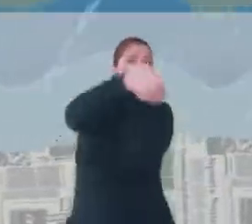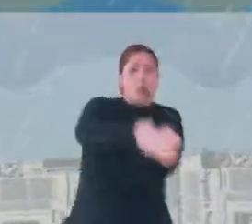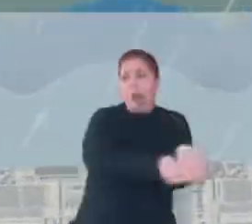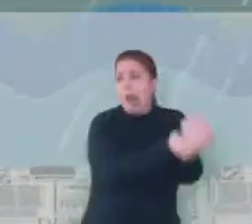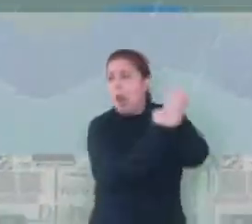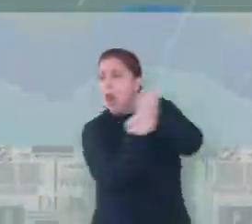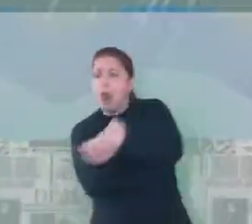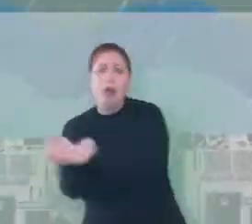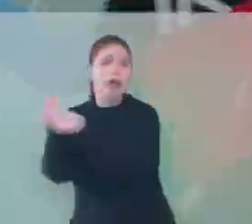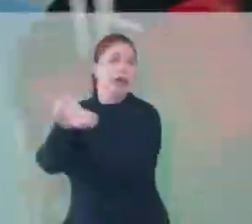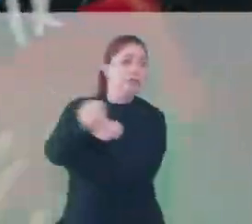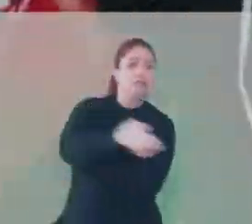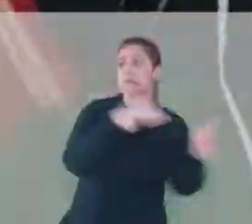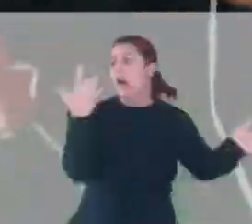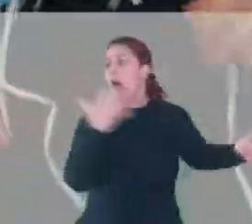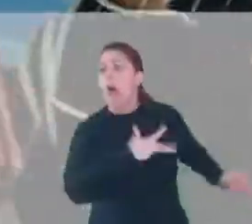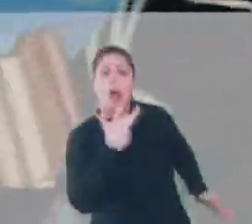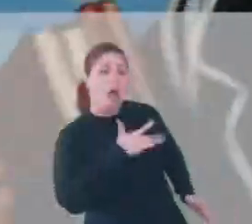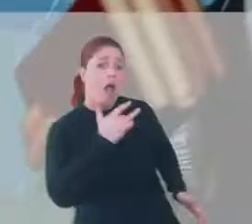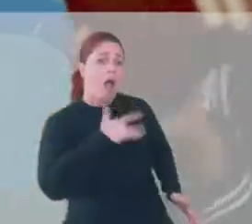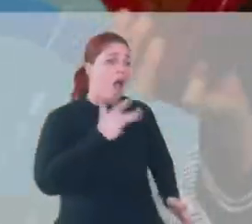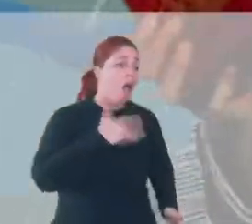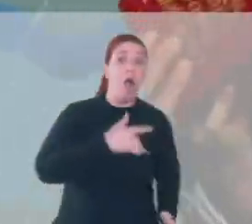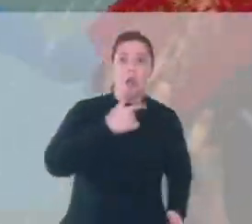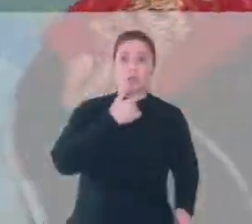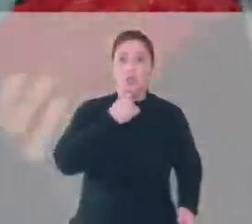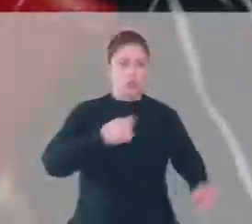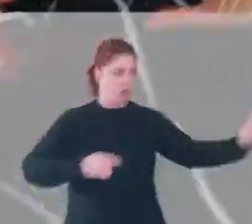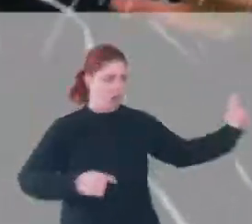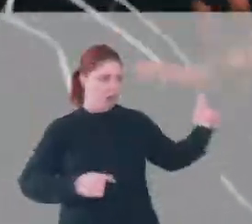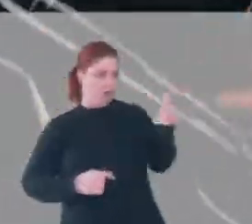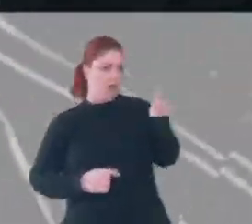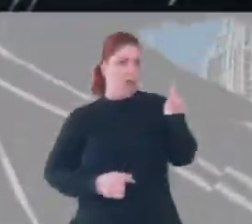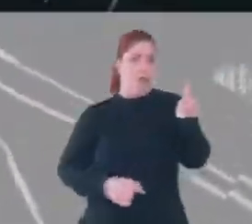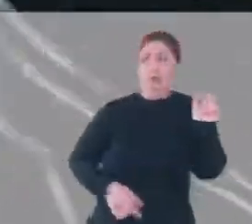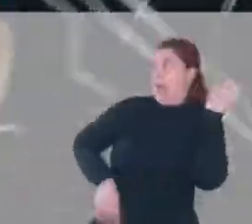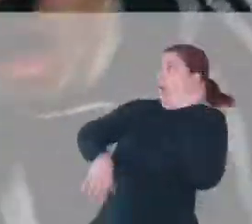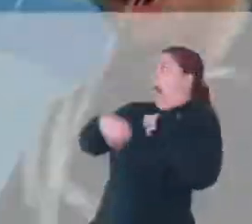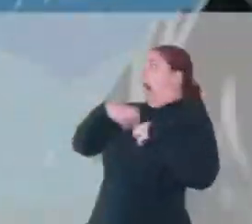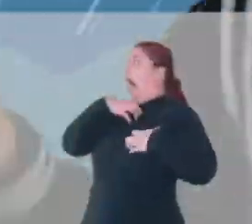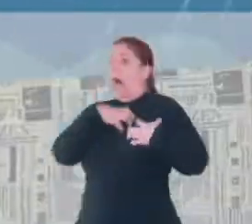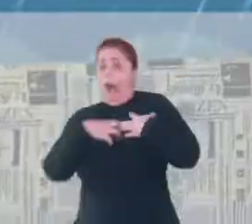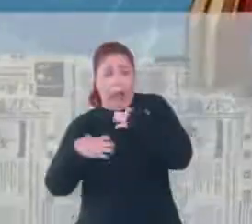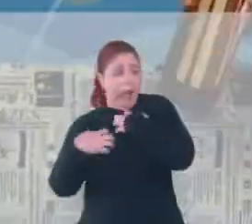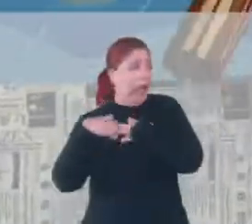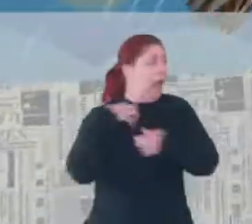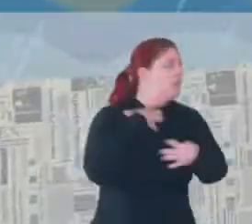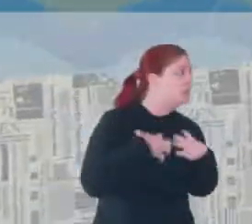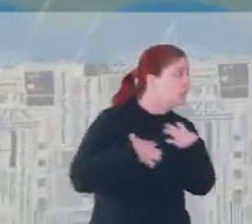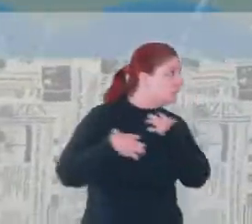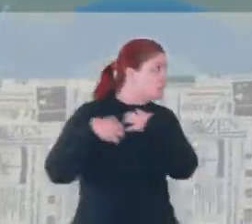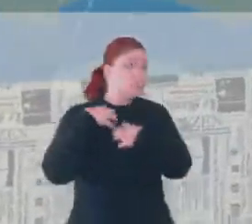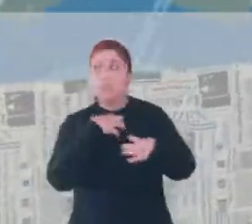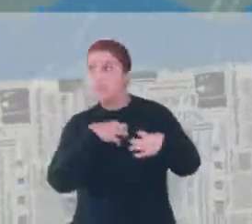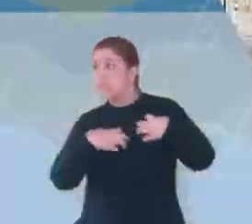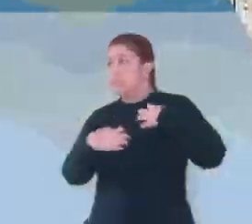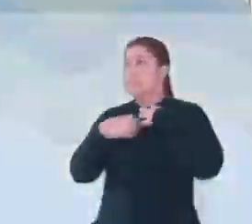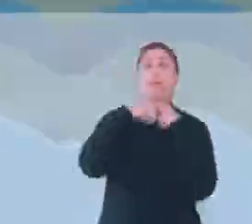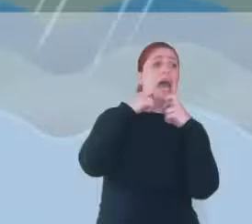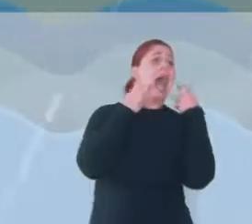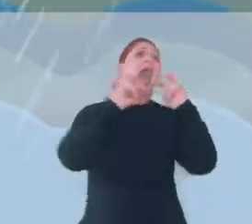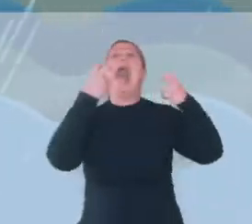um horror. E foi aí que ele viu que aquele passageiro, antes tão calmo, tão contido, agora estava